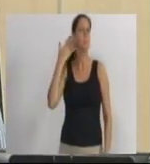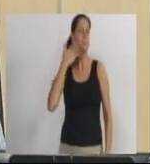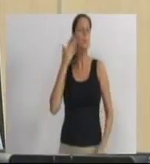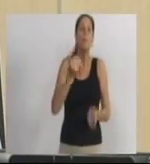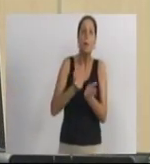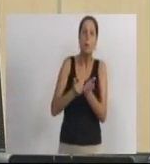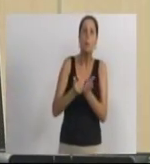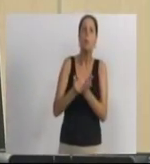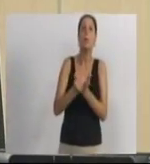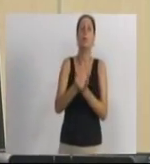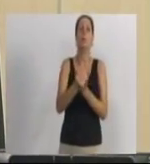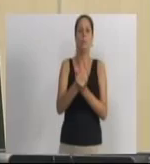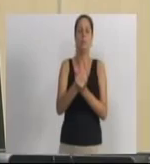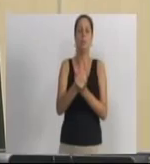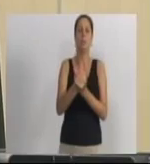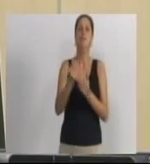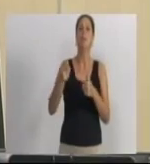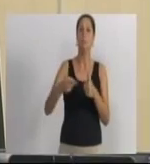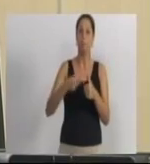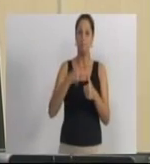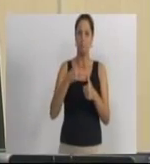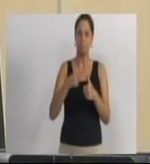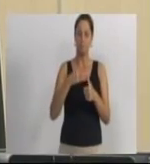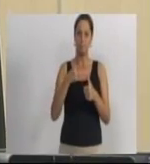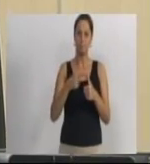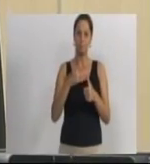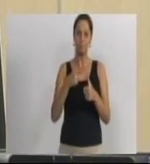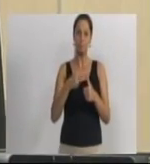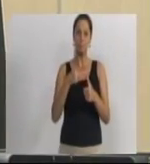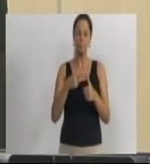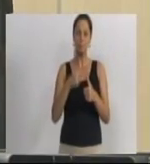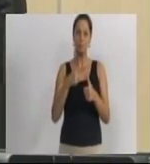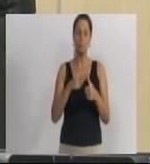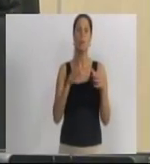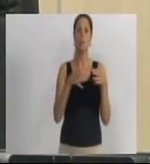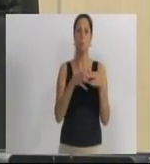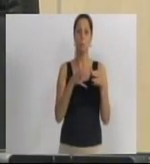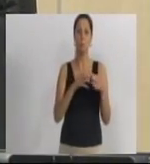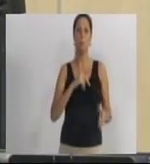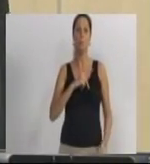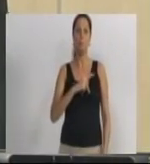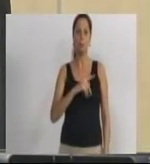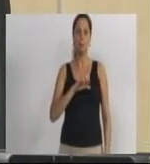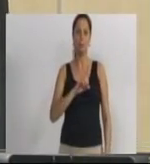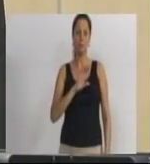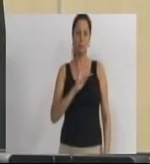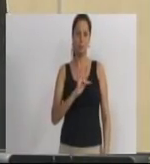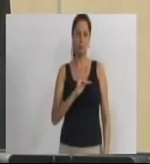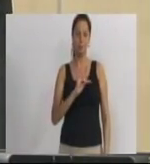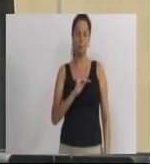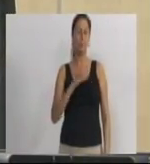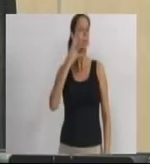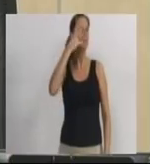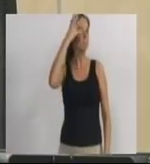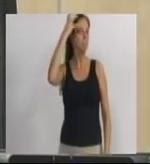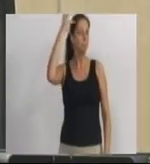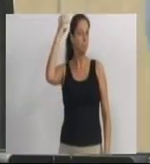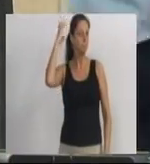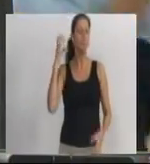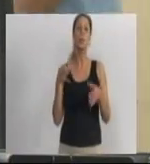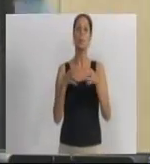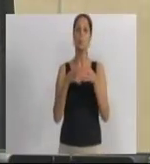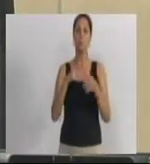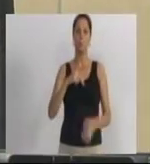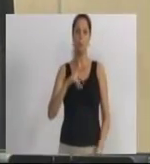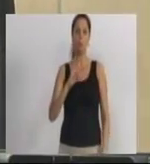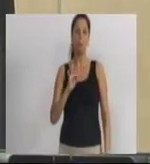Inicialmente, nós temos na sequência a bancada do PDT, vereador Ivan Nats, bancada do